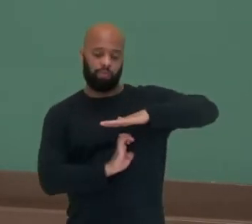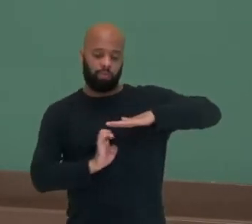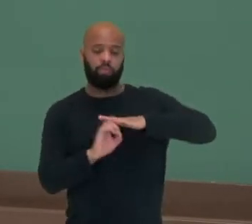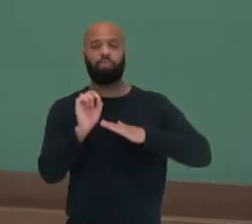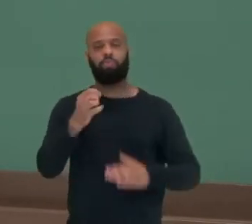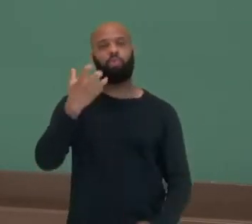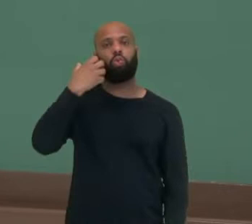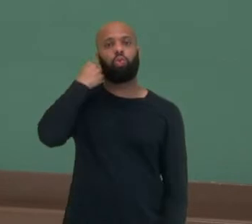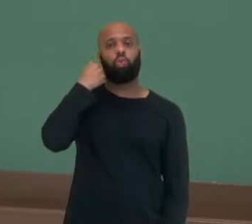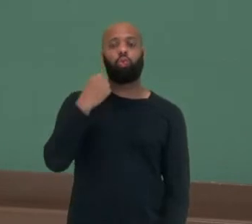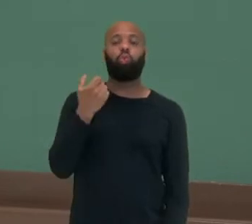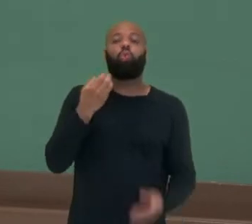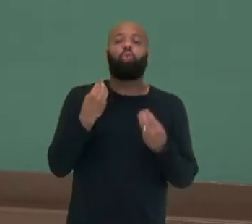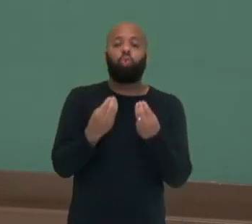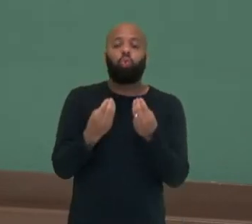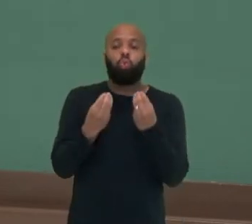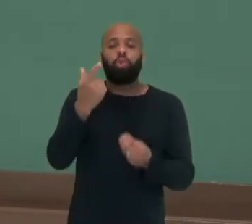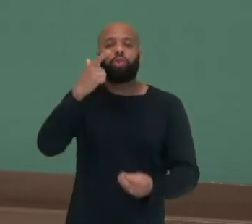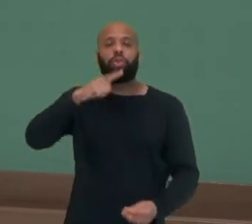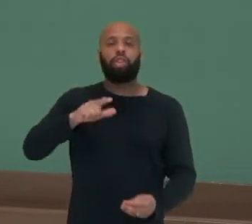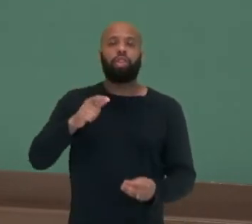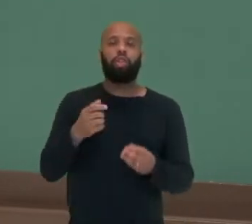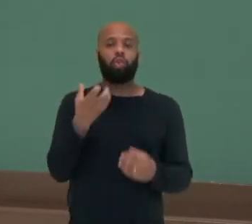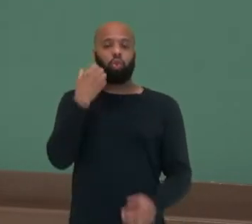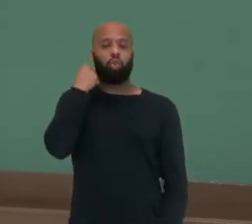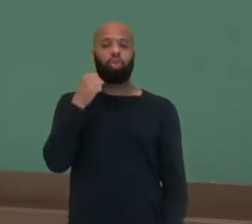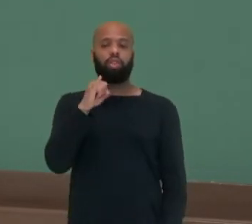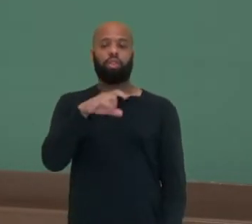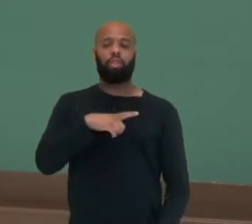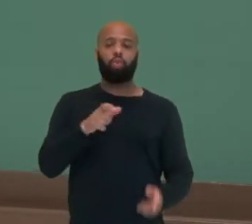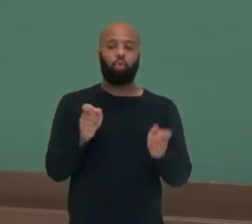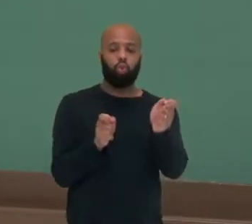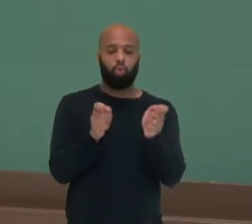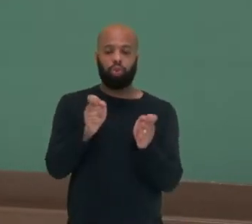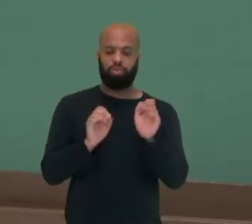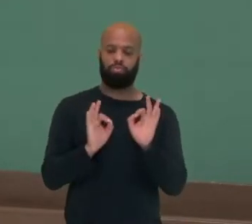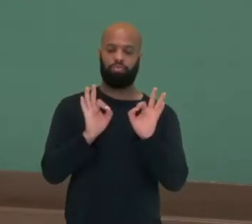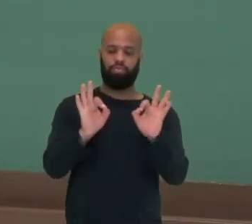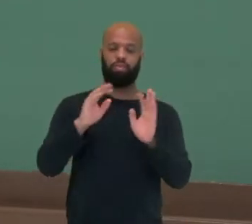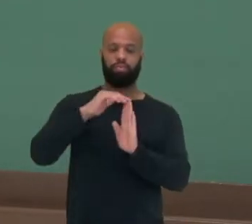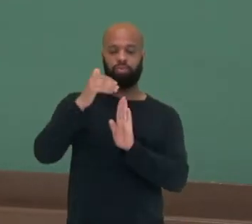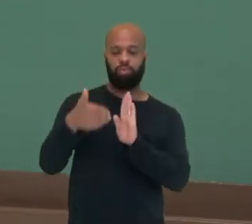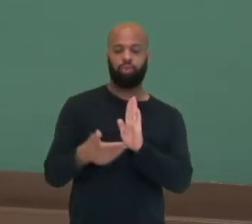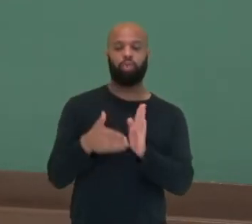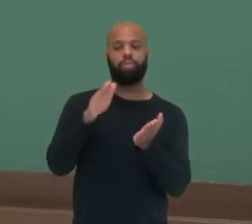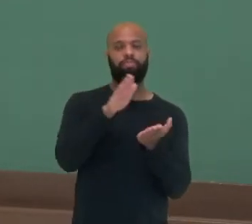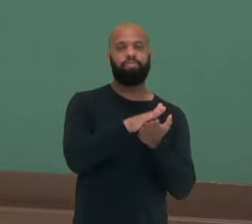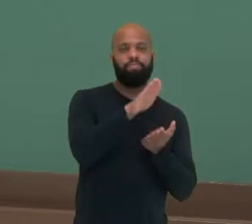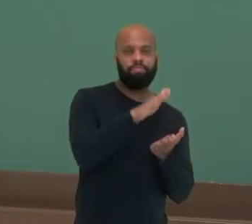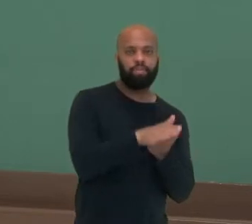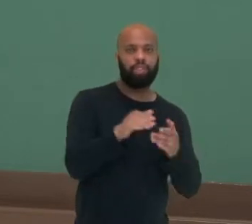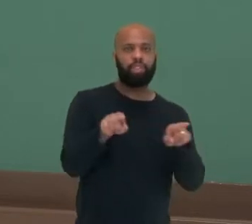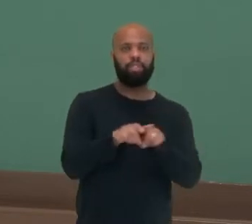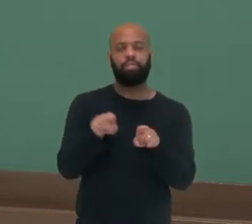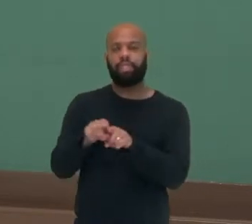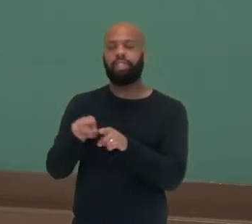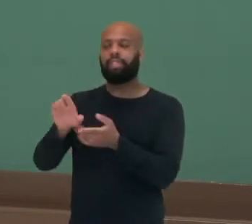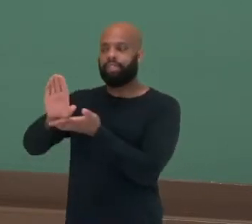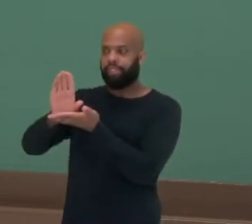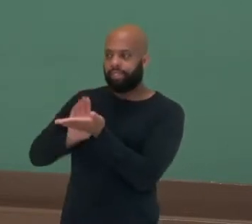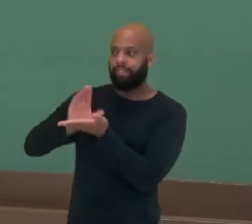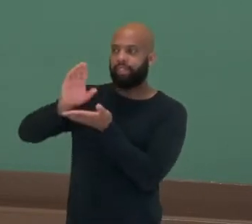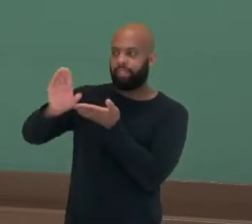gente só vai ter lucro se a gente tiver um controle muito preciso de todas as despesas e receitas. Adotar